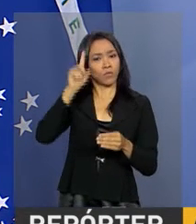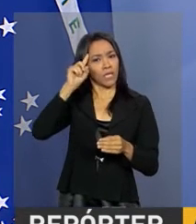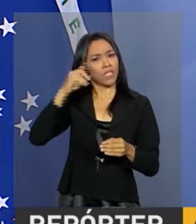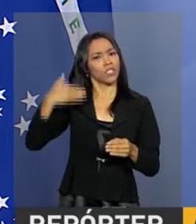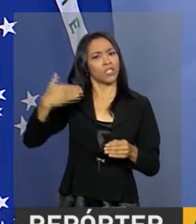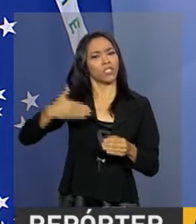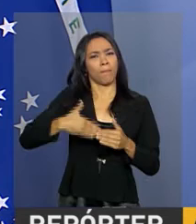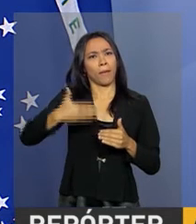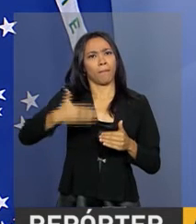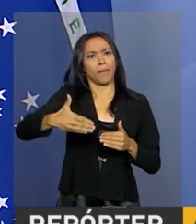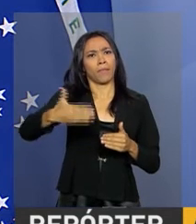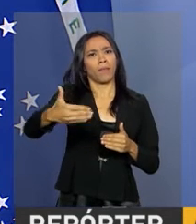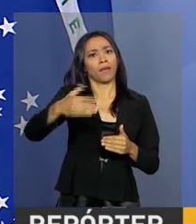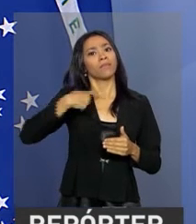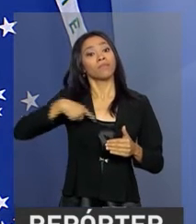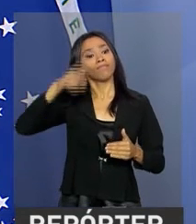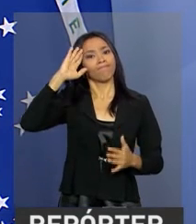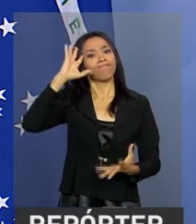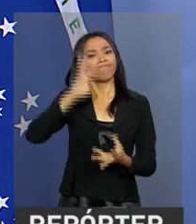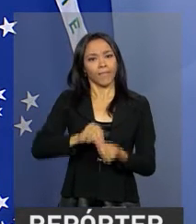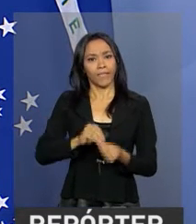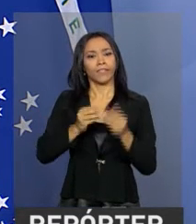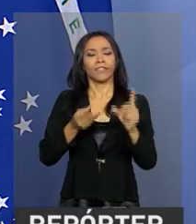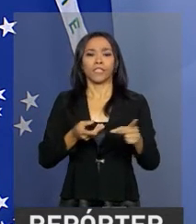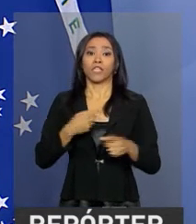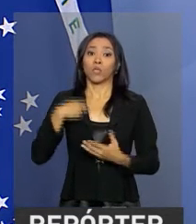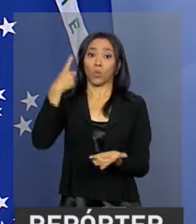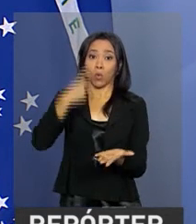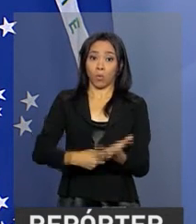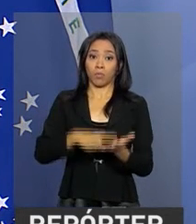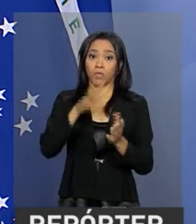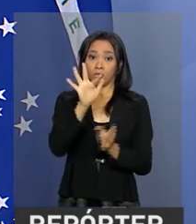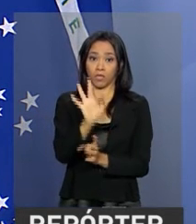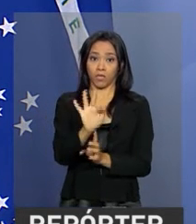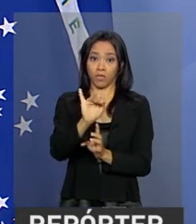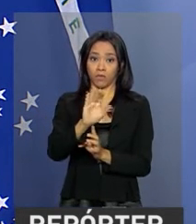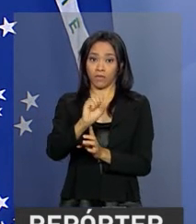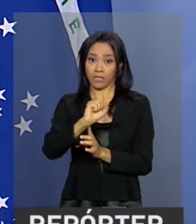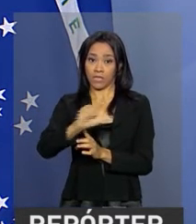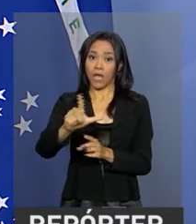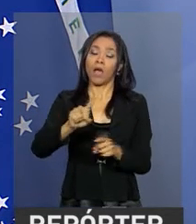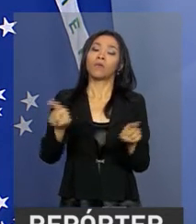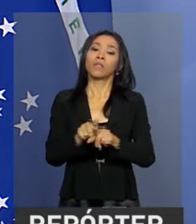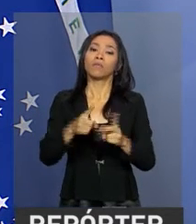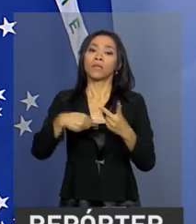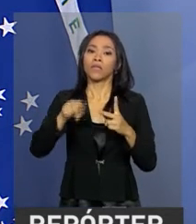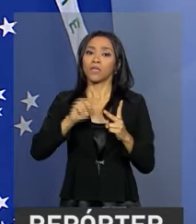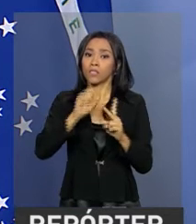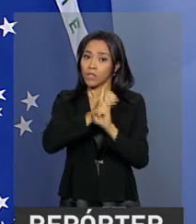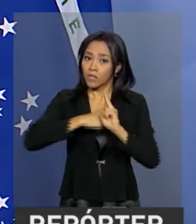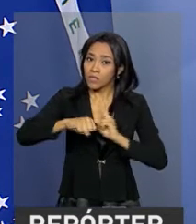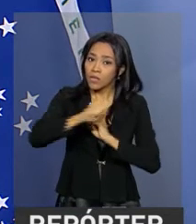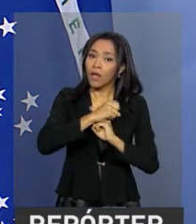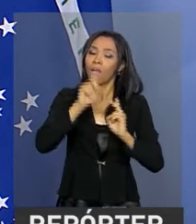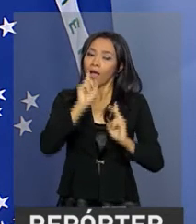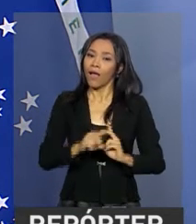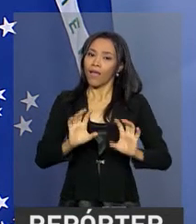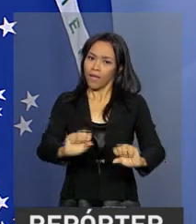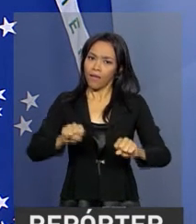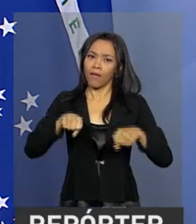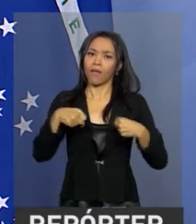país que entende que os responsabilidade fiscal e social representa os fundamentos na recuperação do emprego